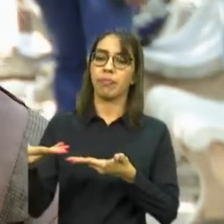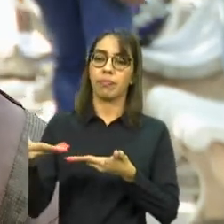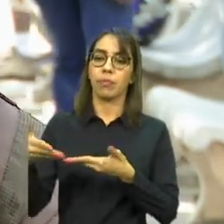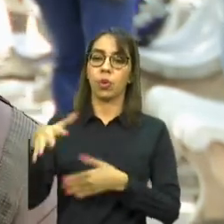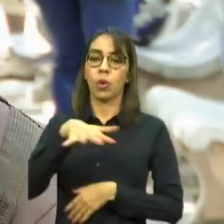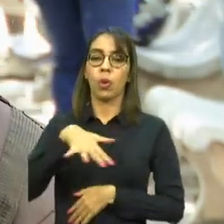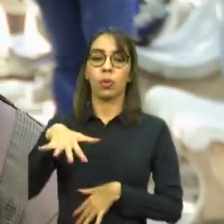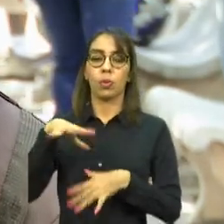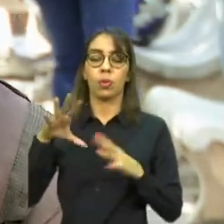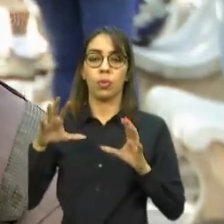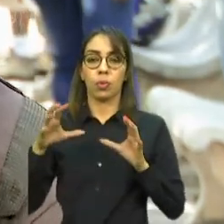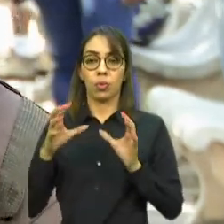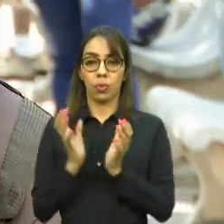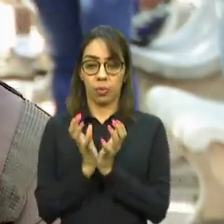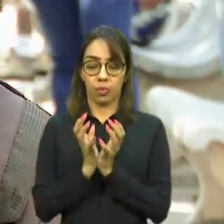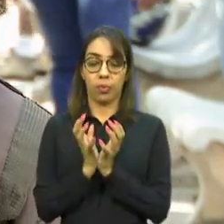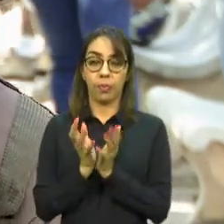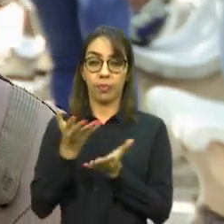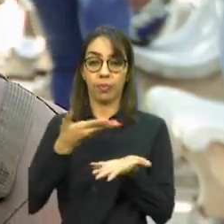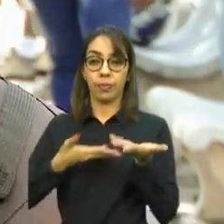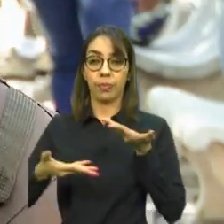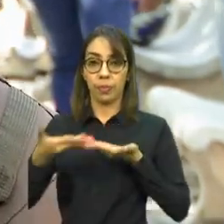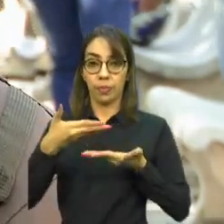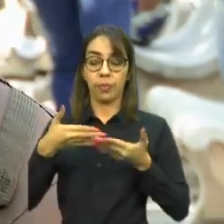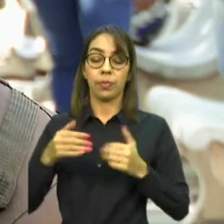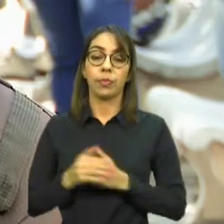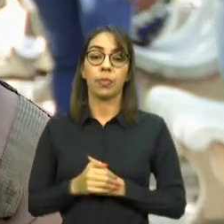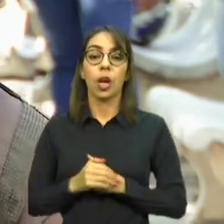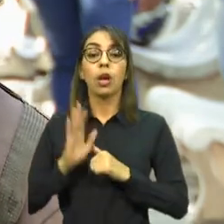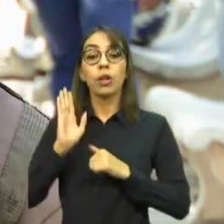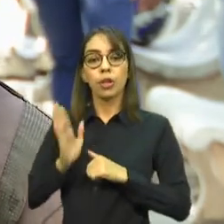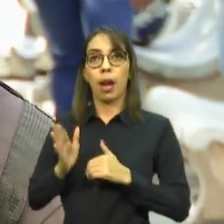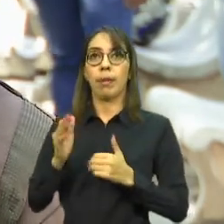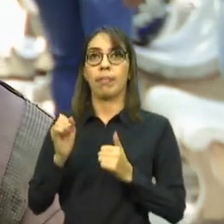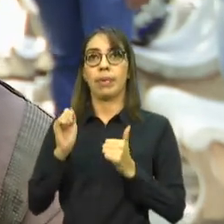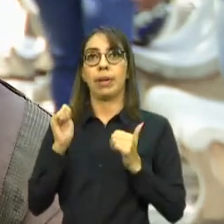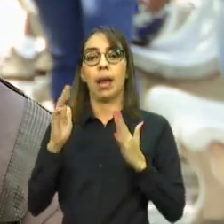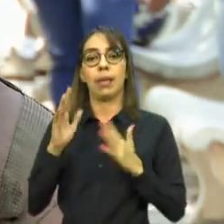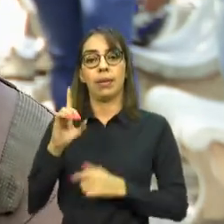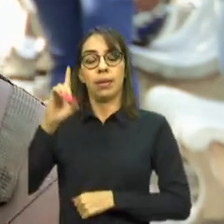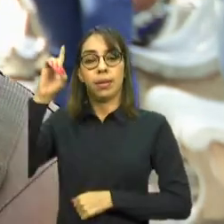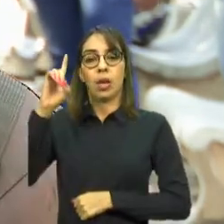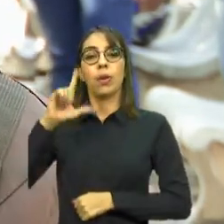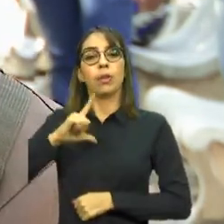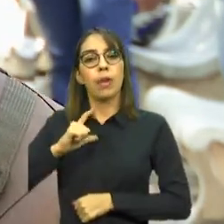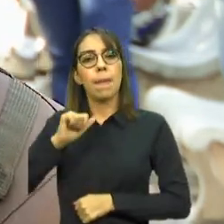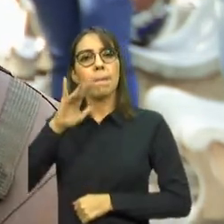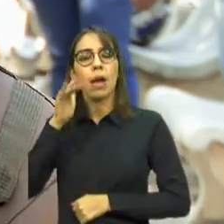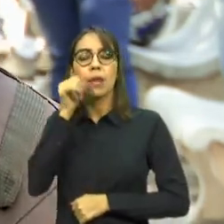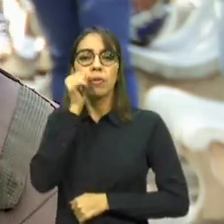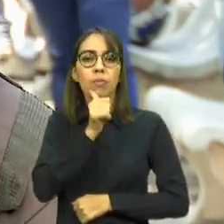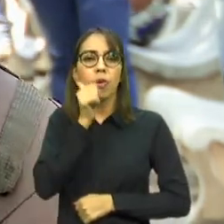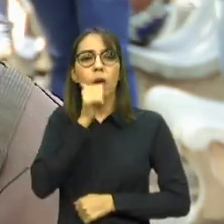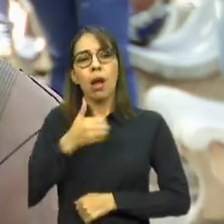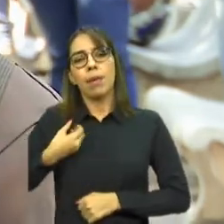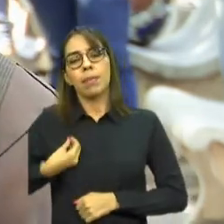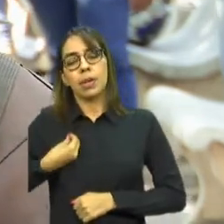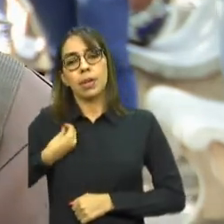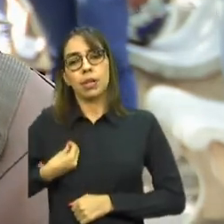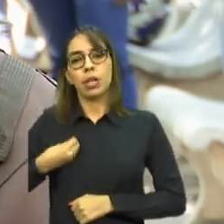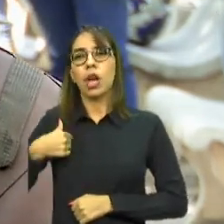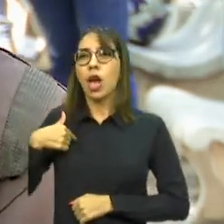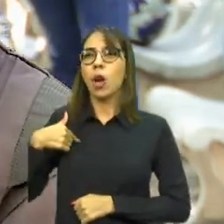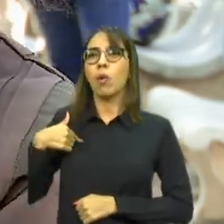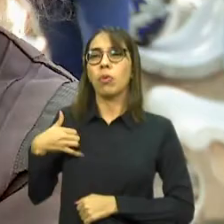meio do motoclubismo cearense, a presença da mulher é cada vez mais constante. Eu aprendi a pilotar aos 10 anos de idade com meu